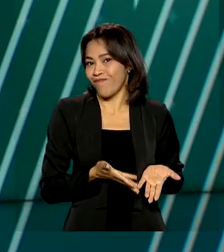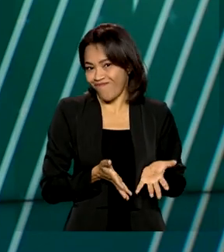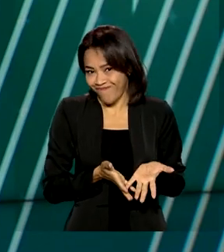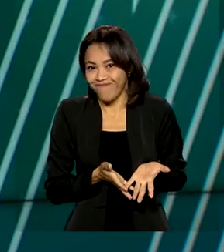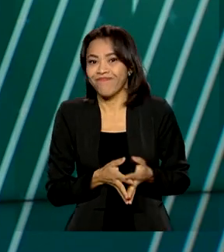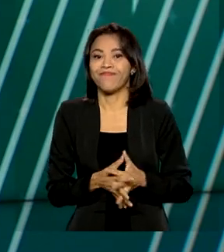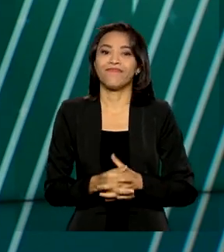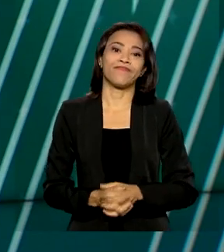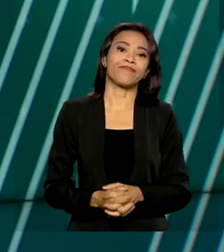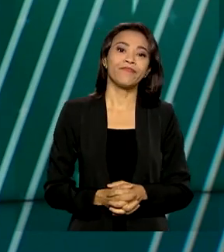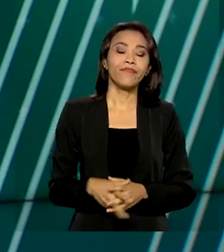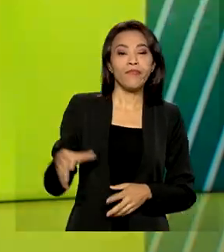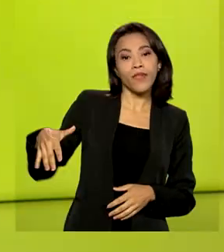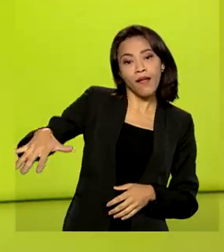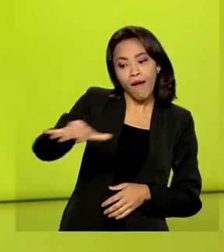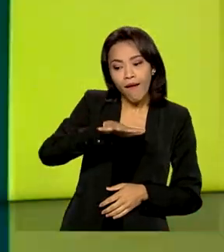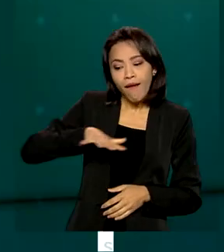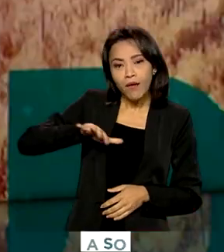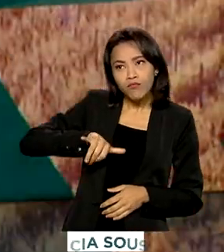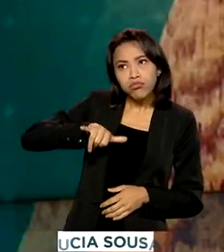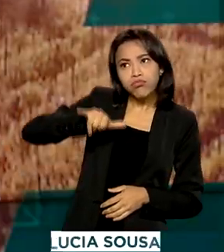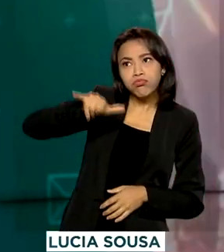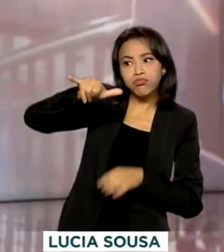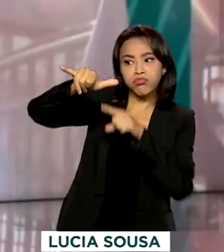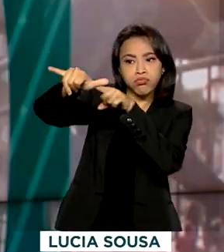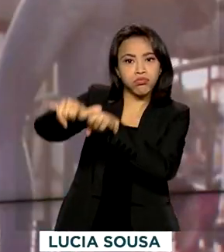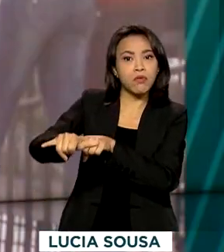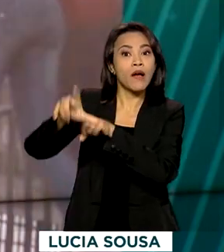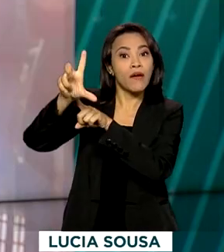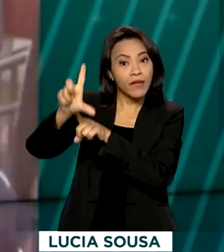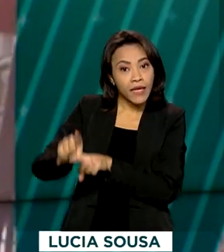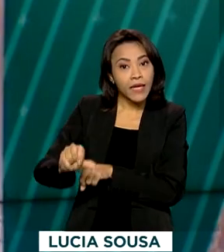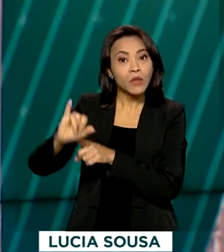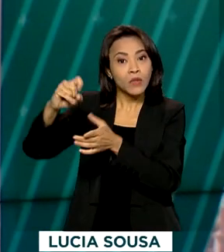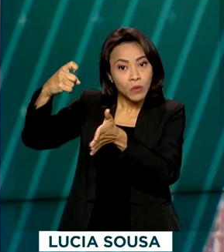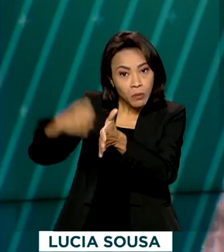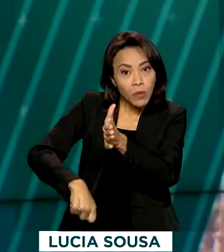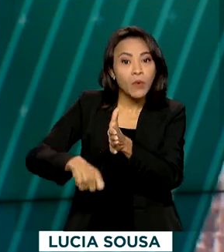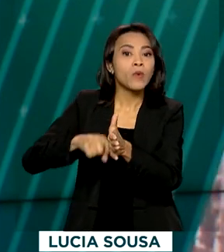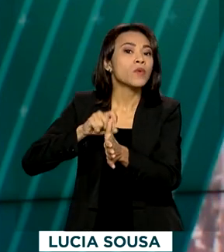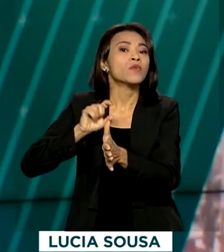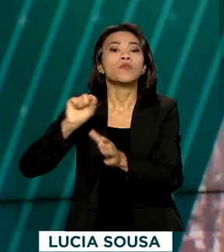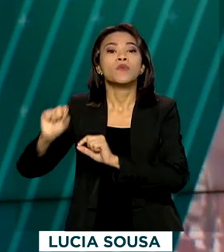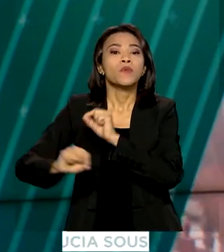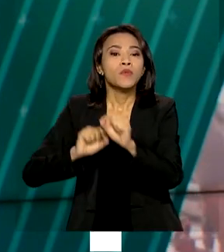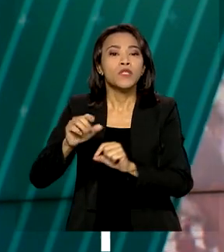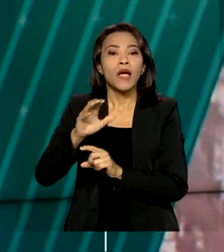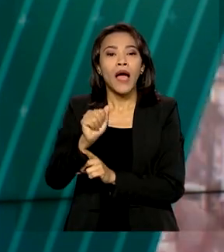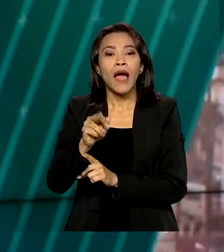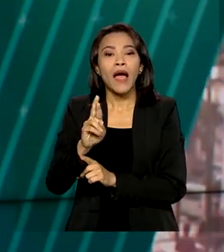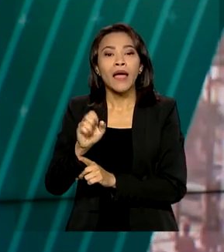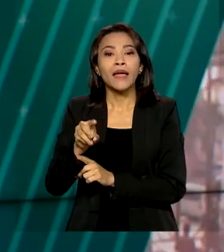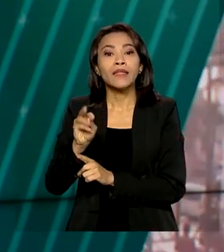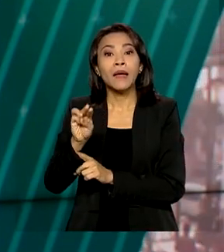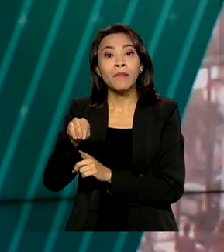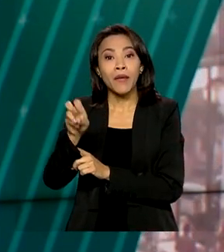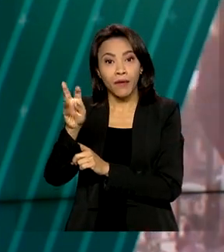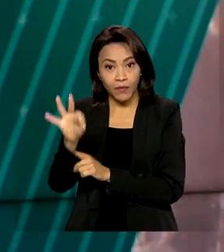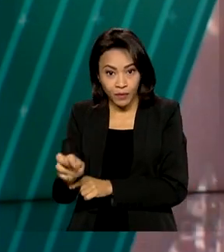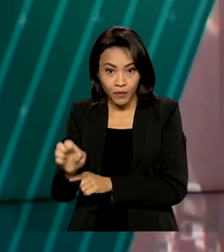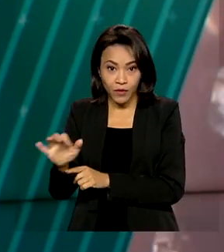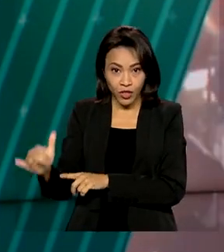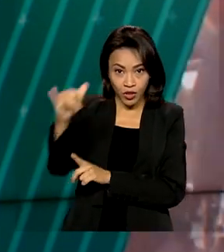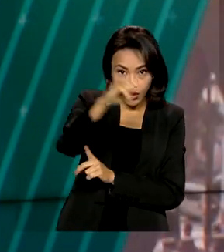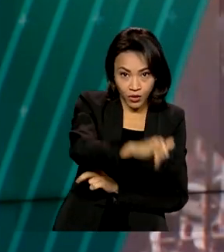e o setor aéreo terá redução no Imposto de Renda sobre as operações de arrendamento de aeronaves nos próximos